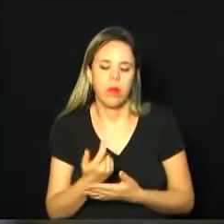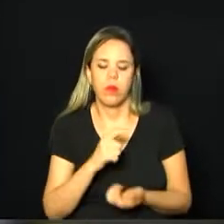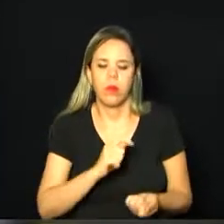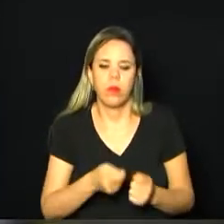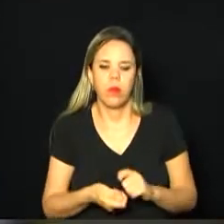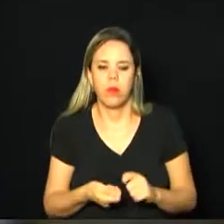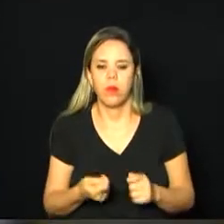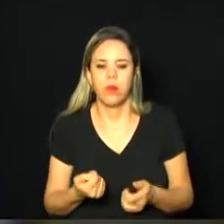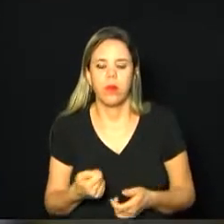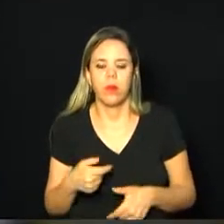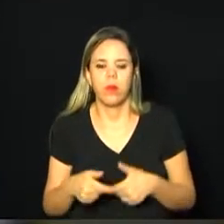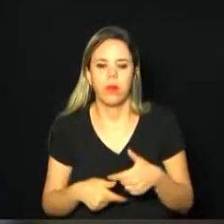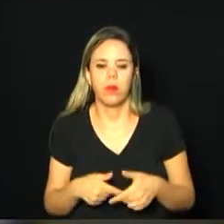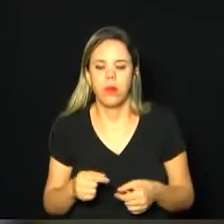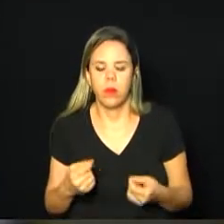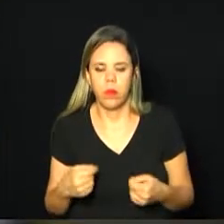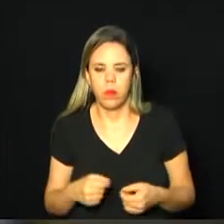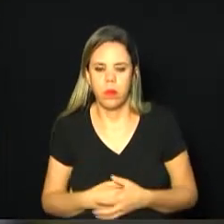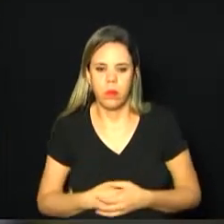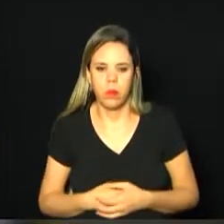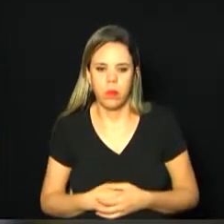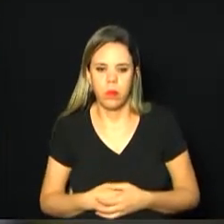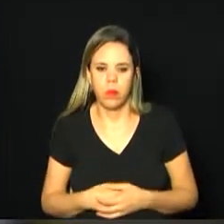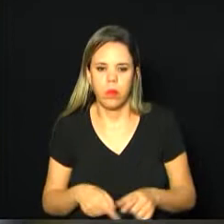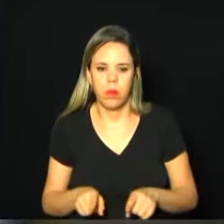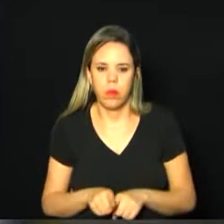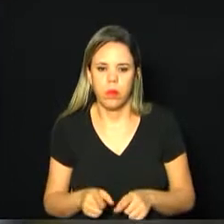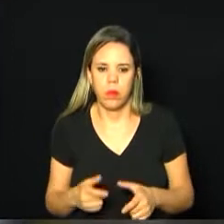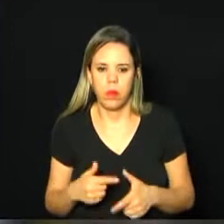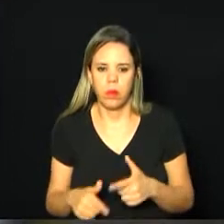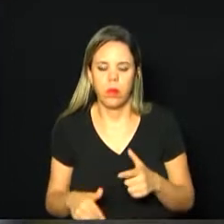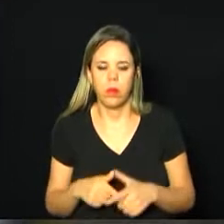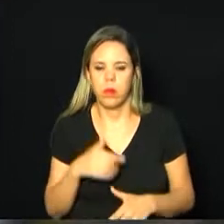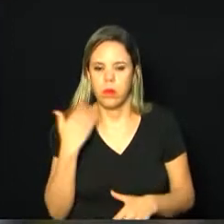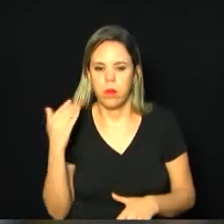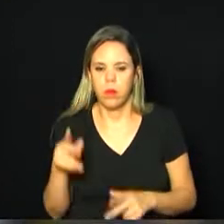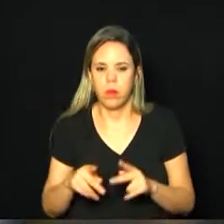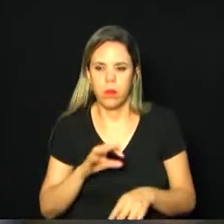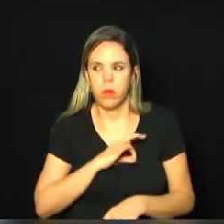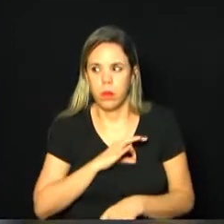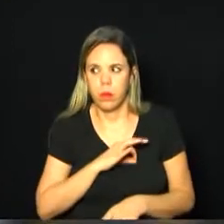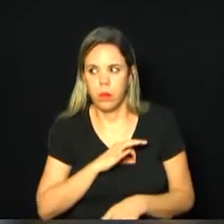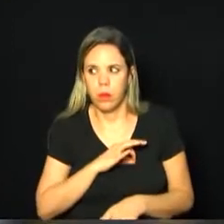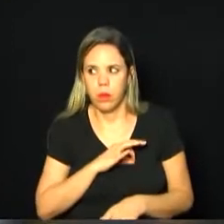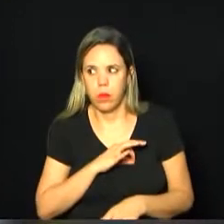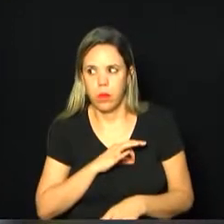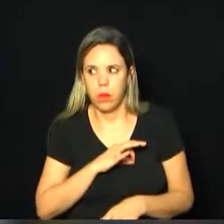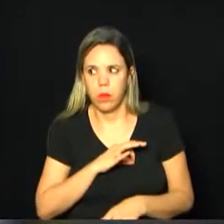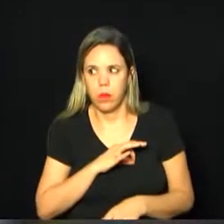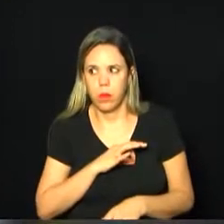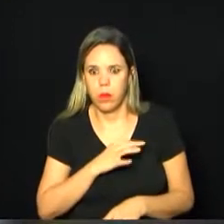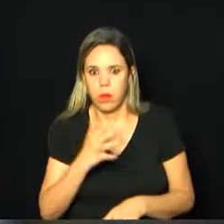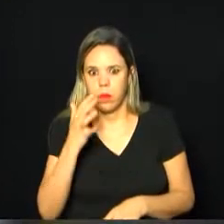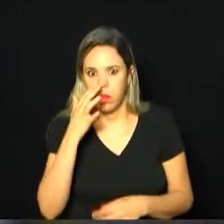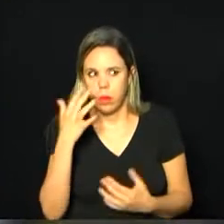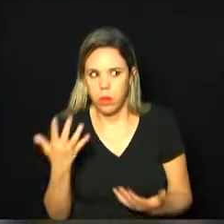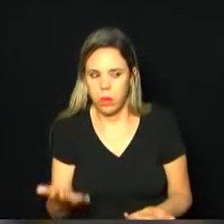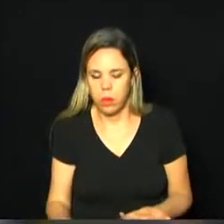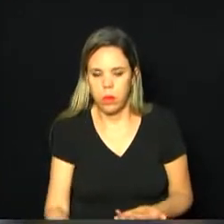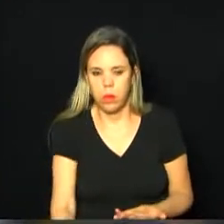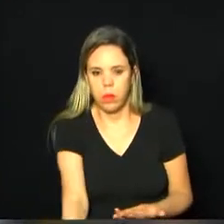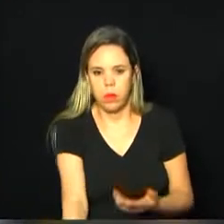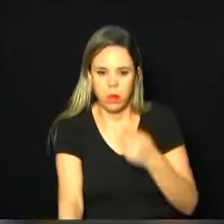adequada para executar aquilo que é necessário e acaba também gerando muitas vezes a morte dos policiais que também por incrível que pareça